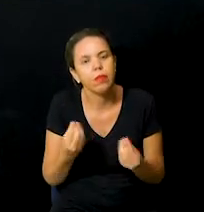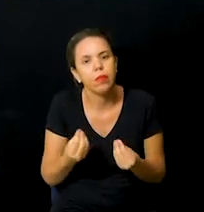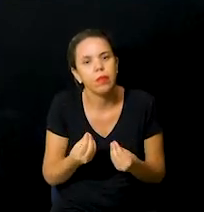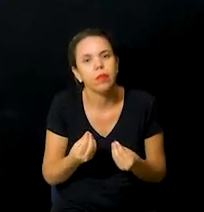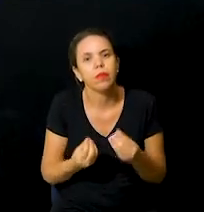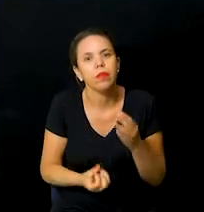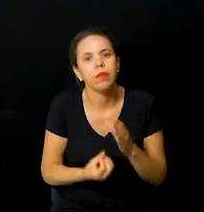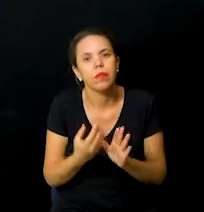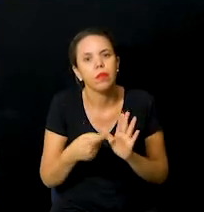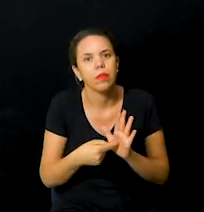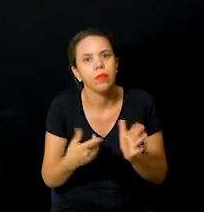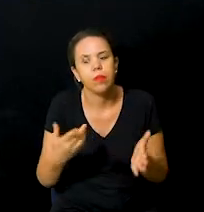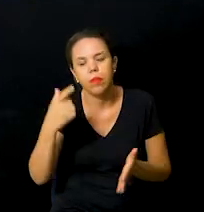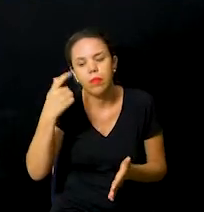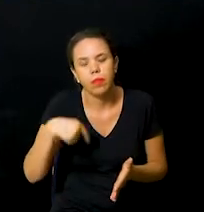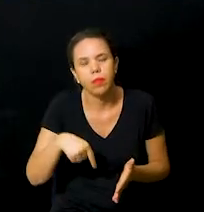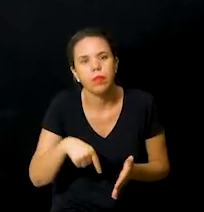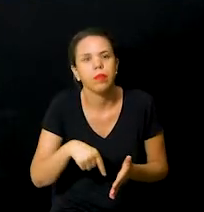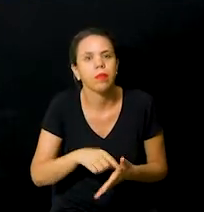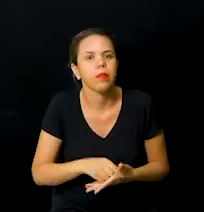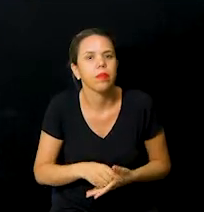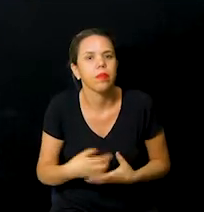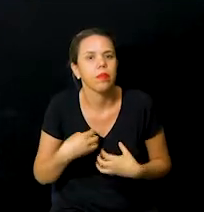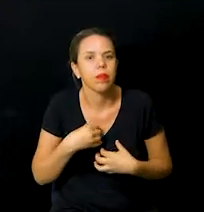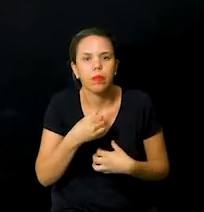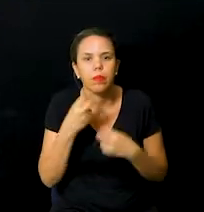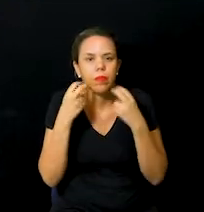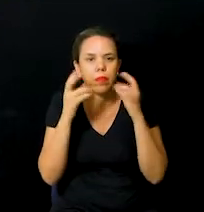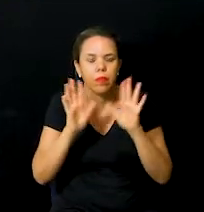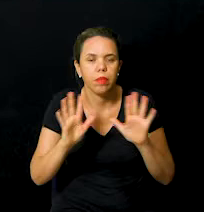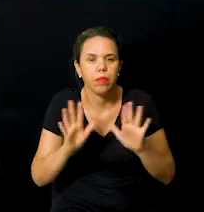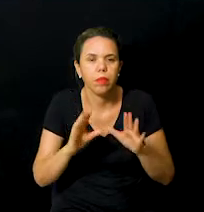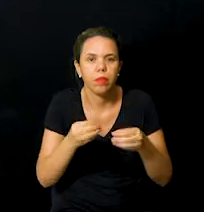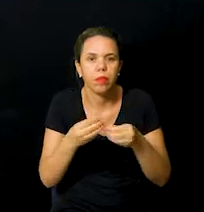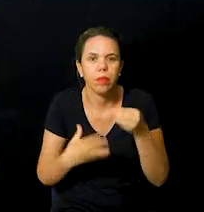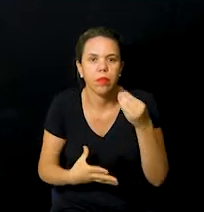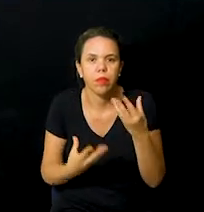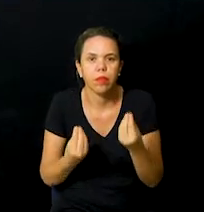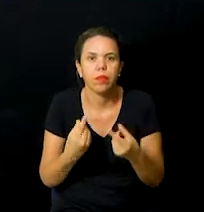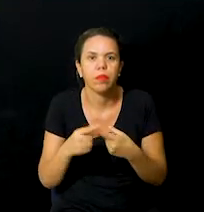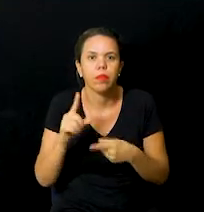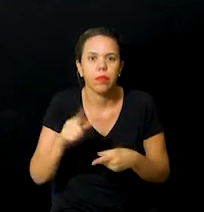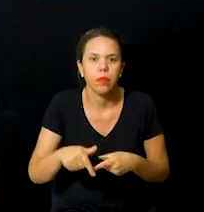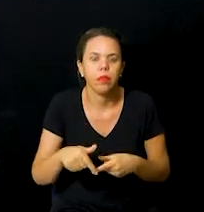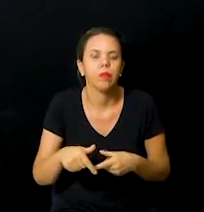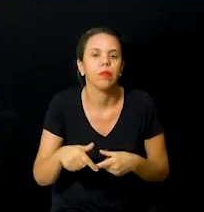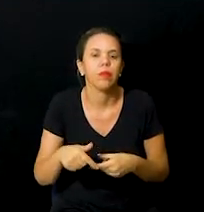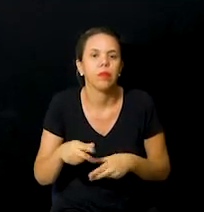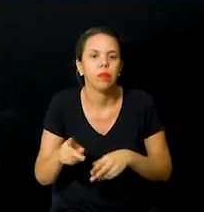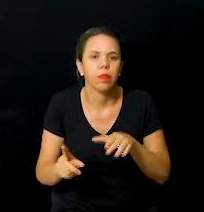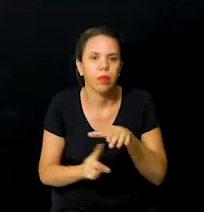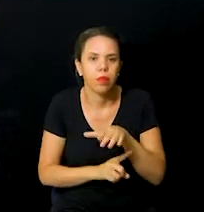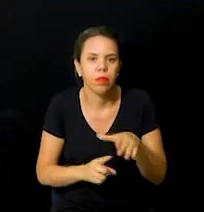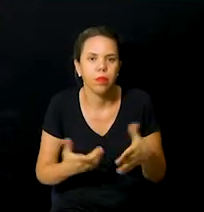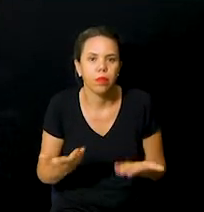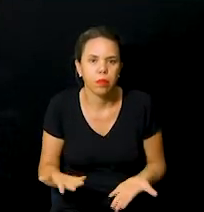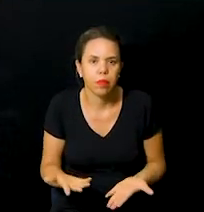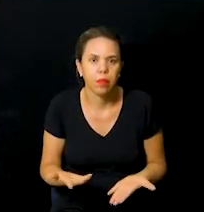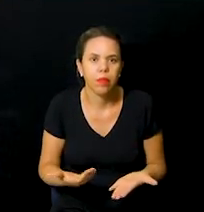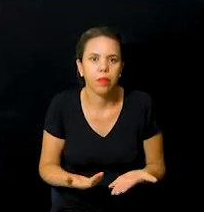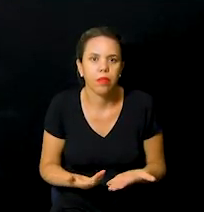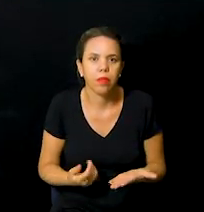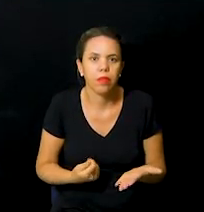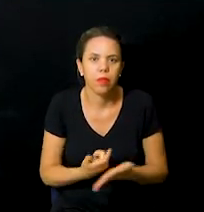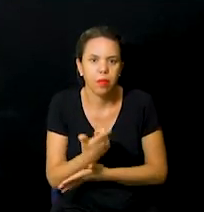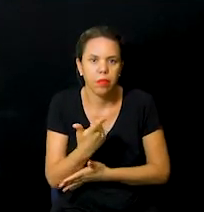bastante, aparecer, não ser uma pessoa assim tímida, mostrar bastante conteúdo, porque é isso que o cliente busca. O cliente, na verdade, ele vai